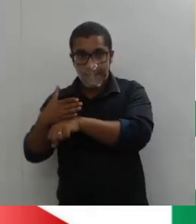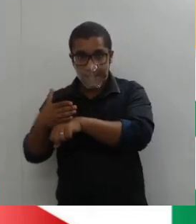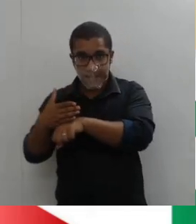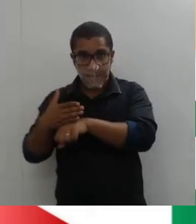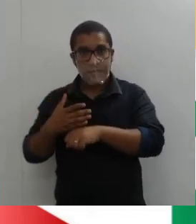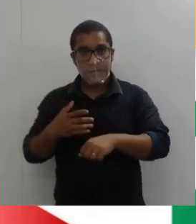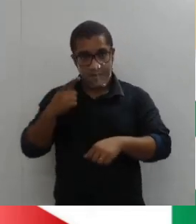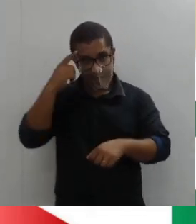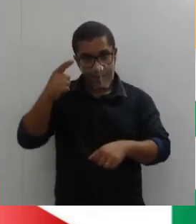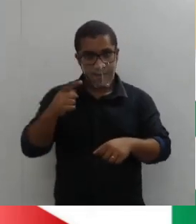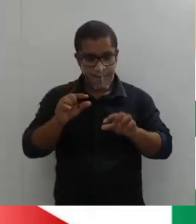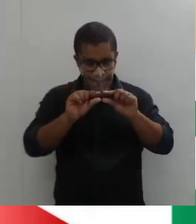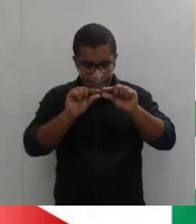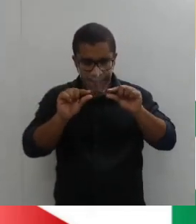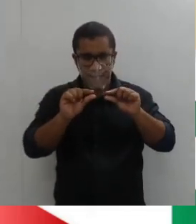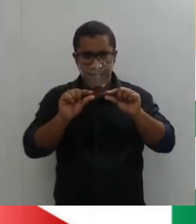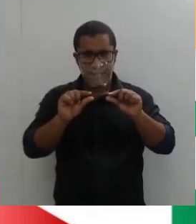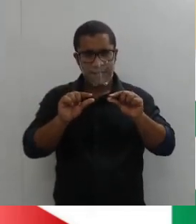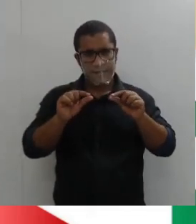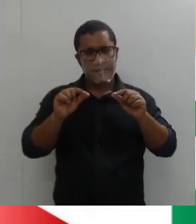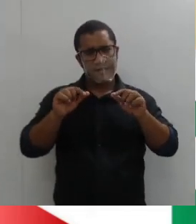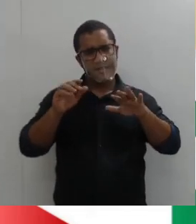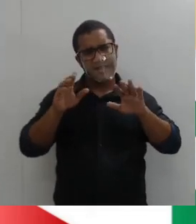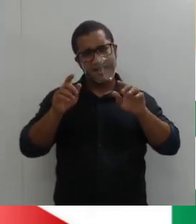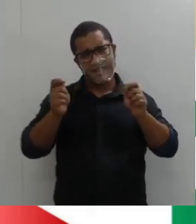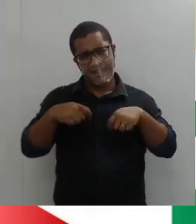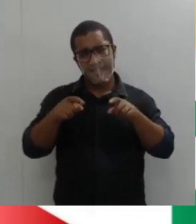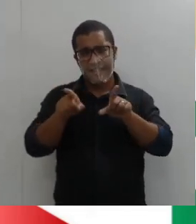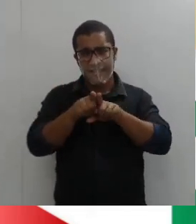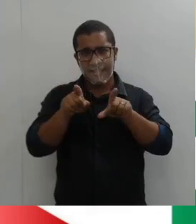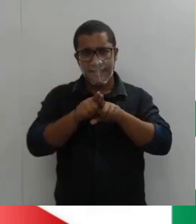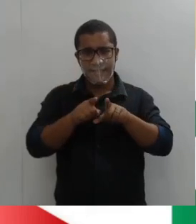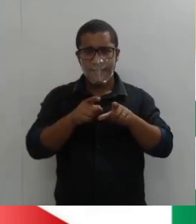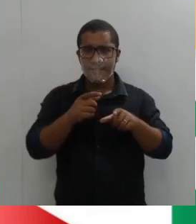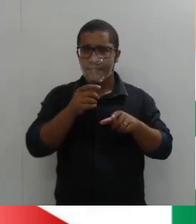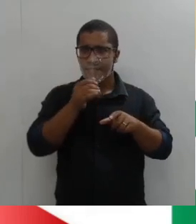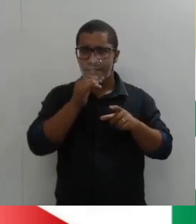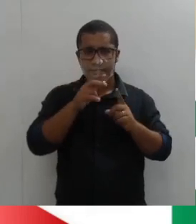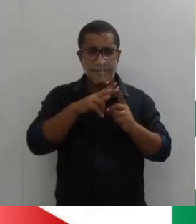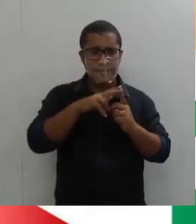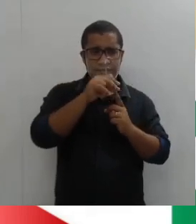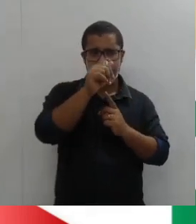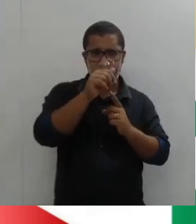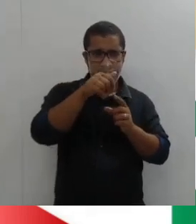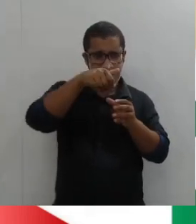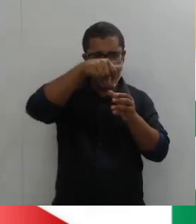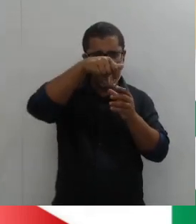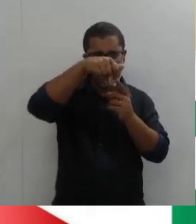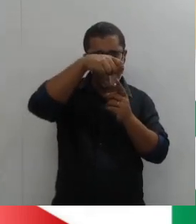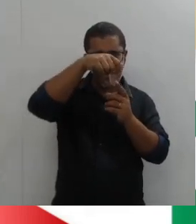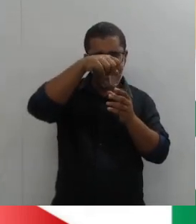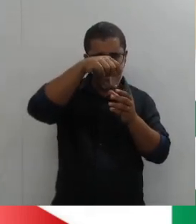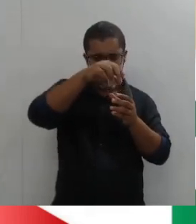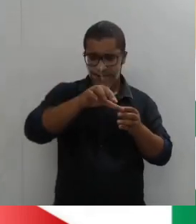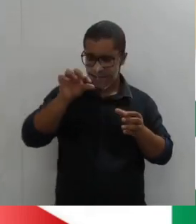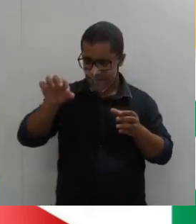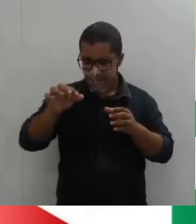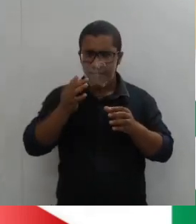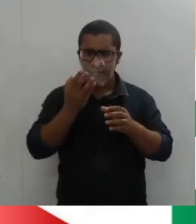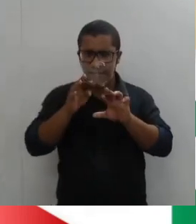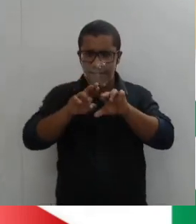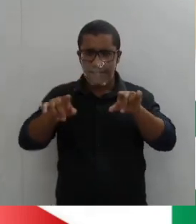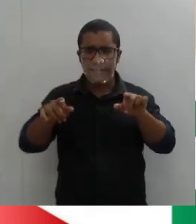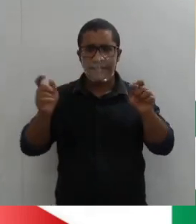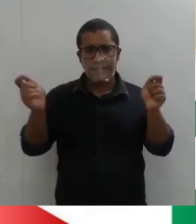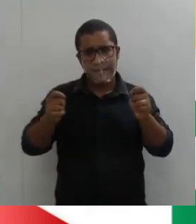brancas achatadinhas, que a gente pode também confeccionar, por exemplo, com tampinhas de garrafa PET e de diversas cores também. Vai ficar